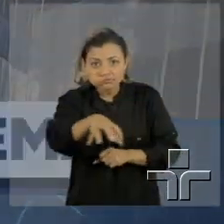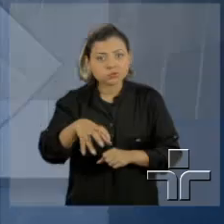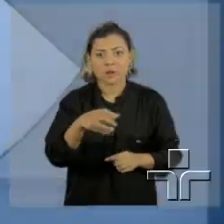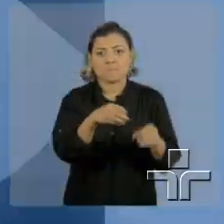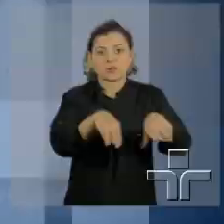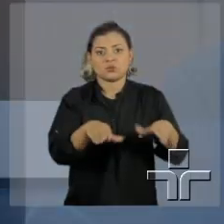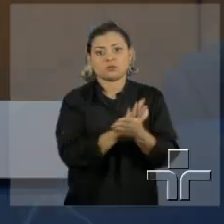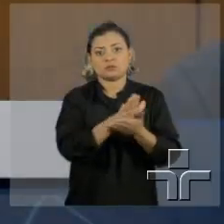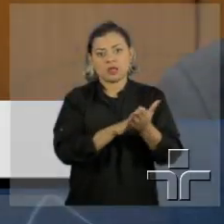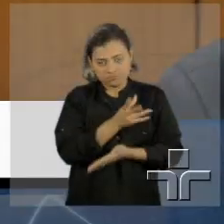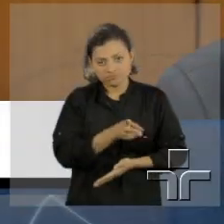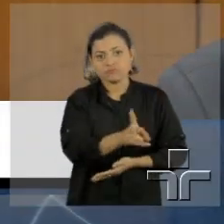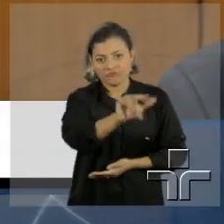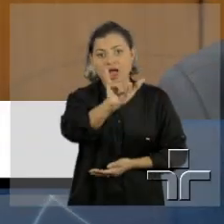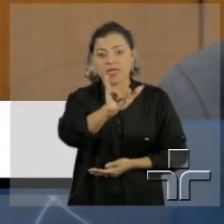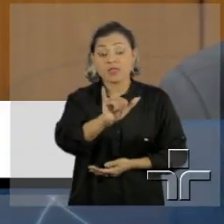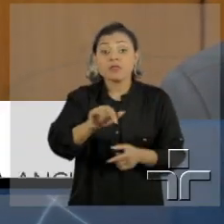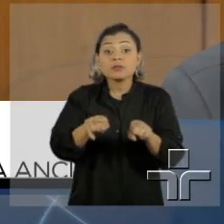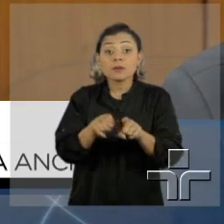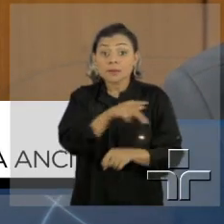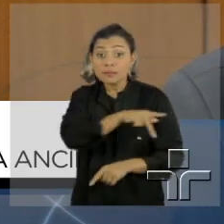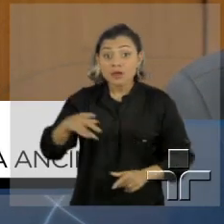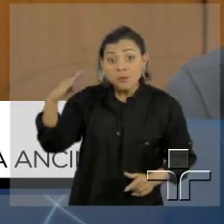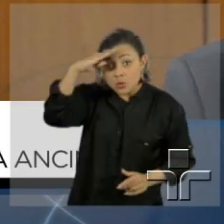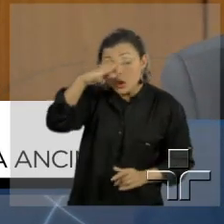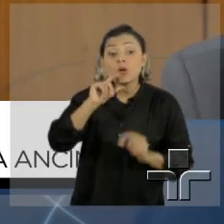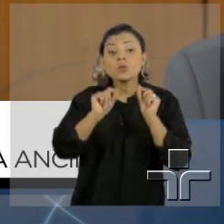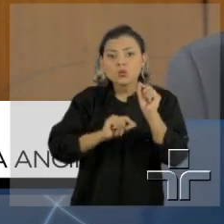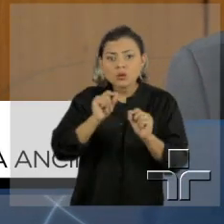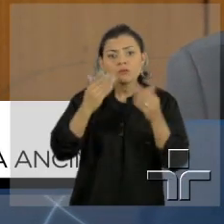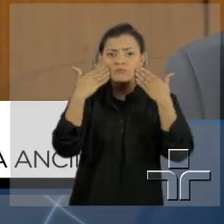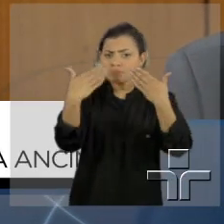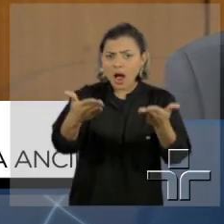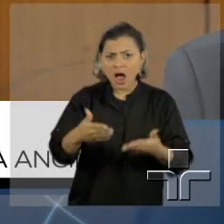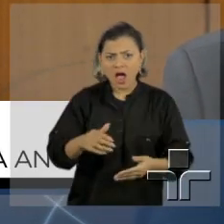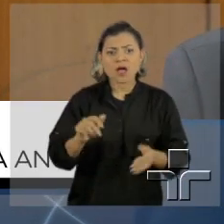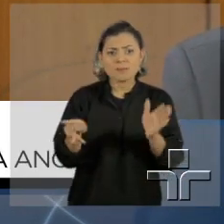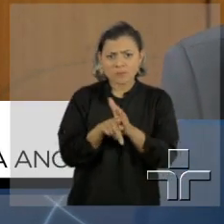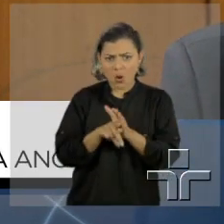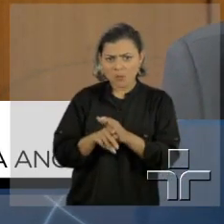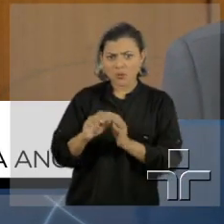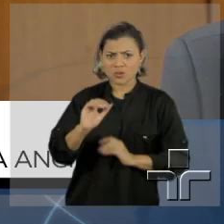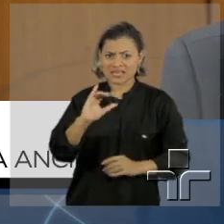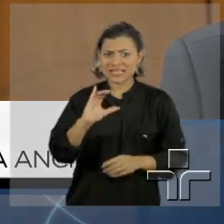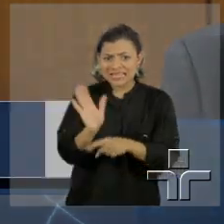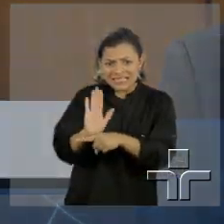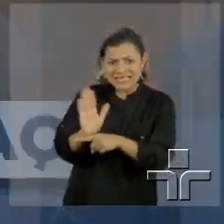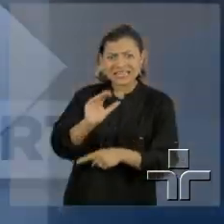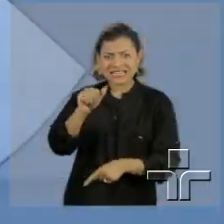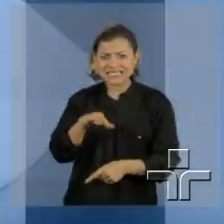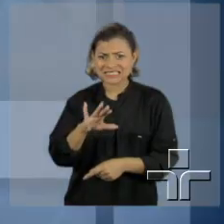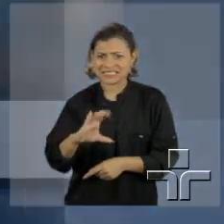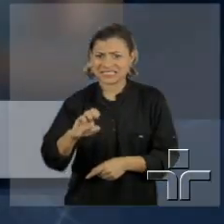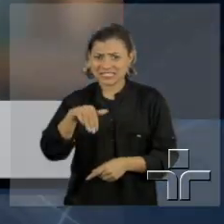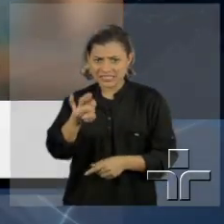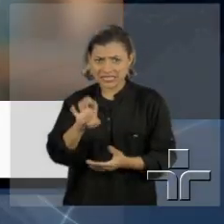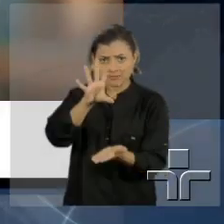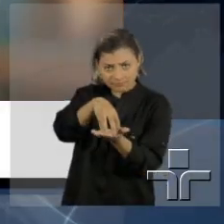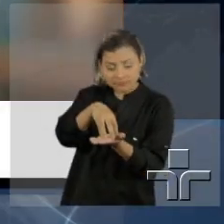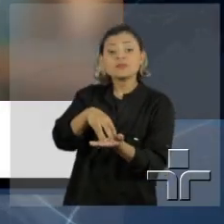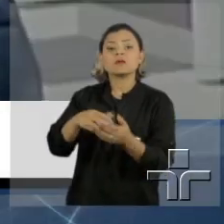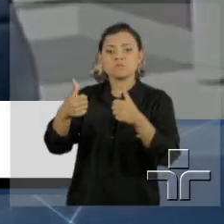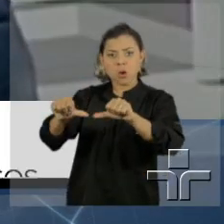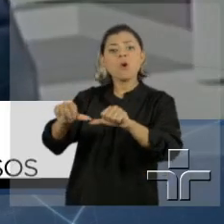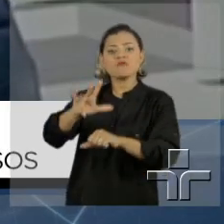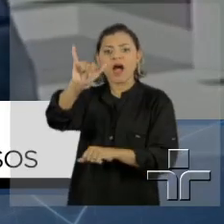prejudicada. Jair Bolsonaro diz que, sem filtros, a Agência Nacional de Cinema poderá ser extinta. Mulher